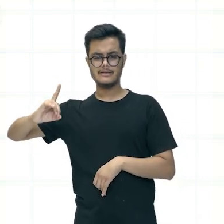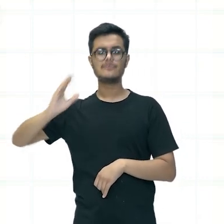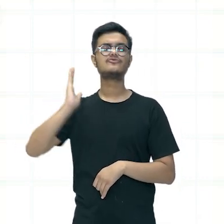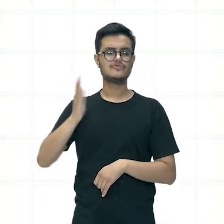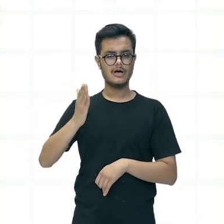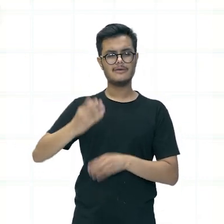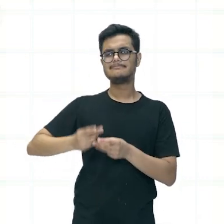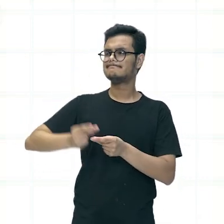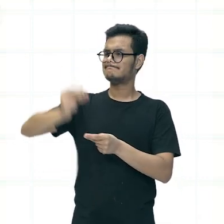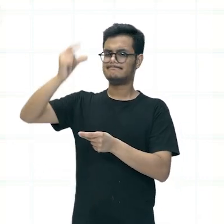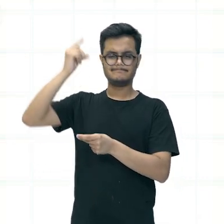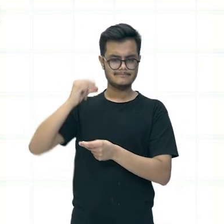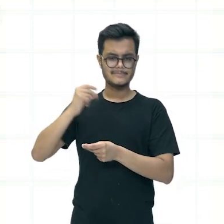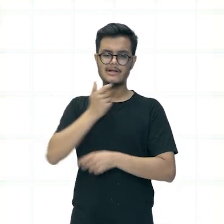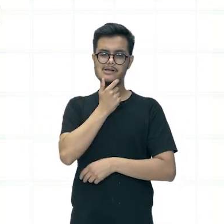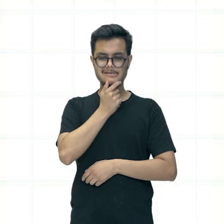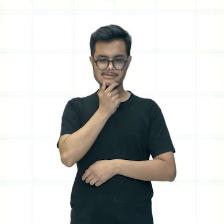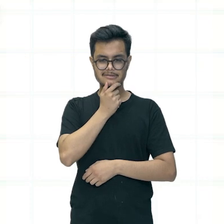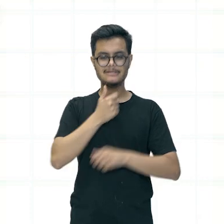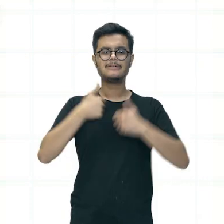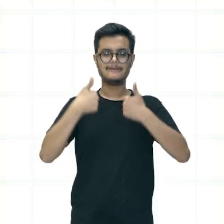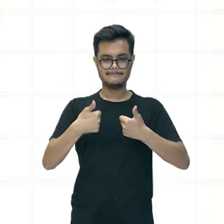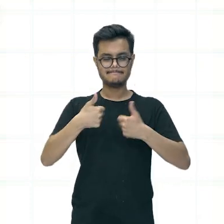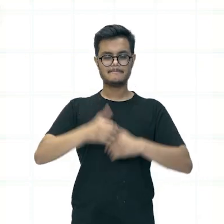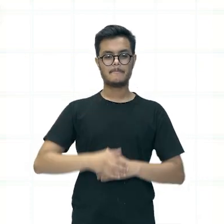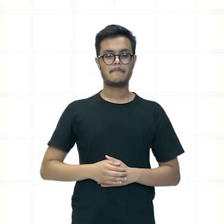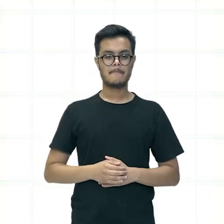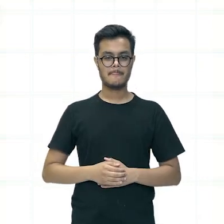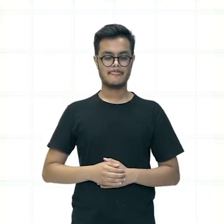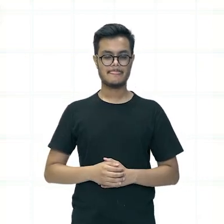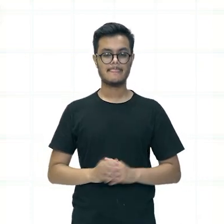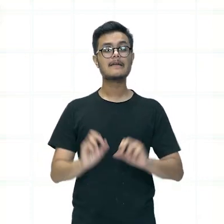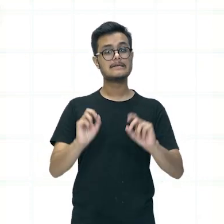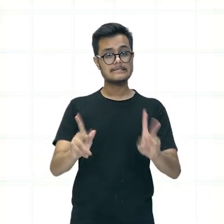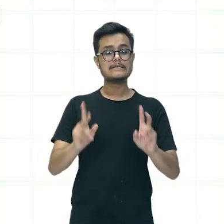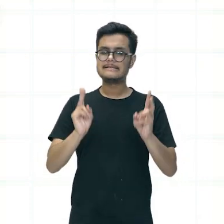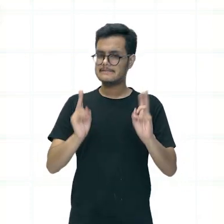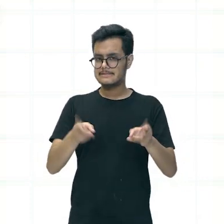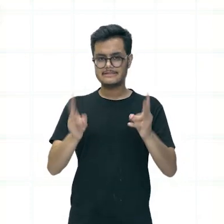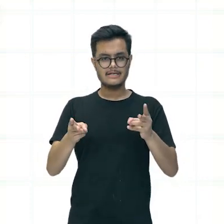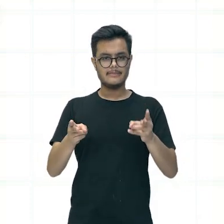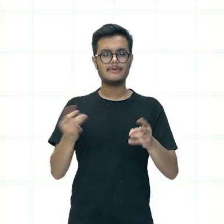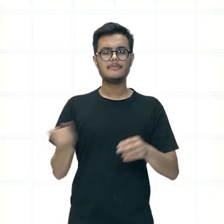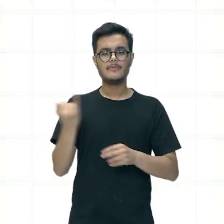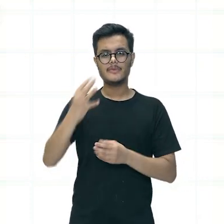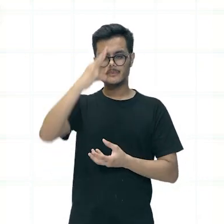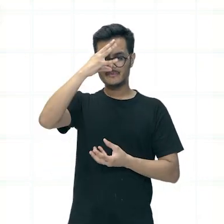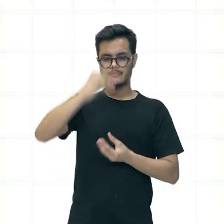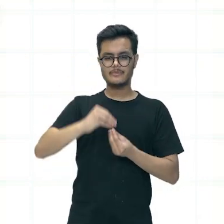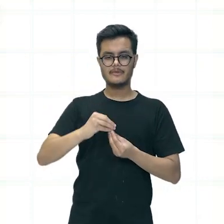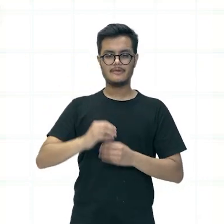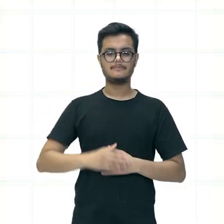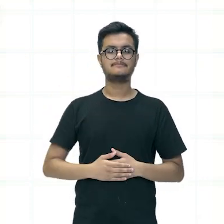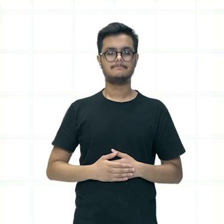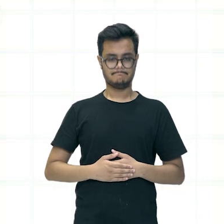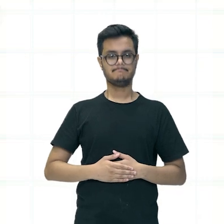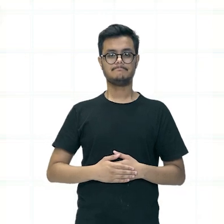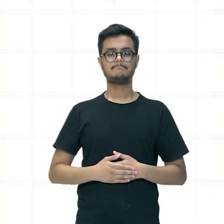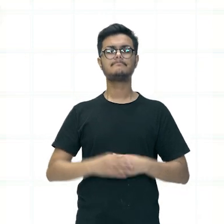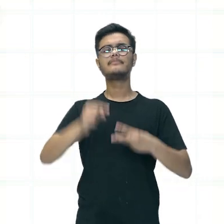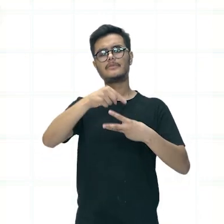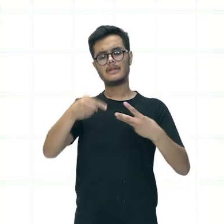oração está na forma afirmativa, tá bom? E indica o passado, muito importante. ED,